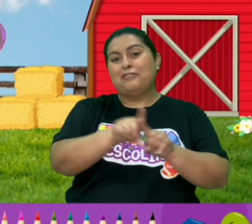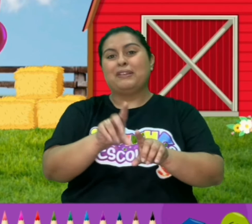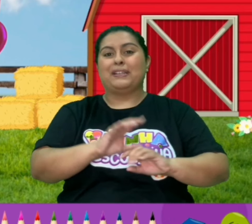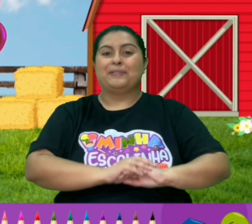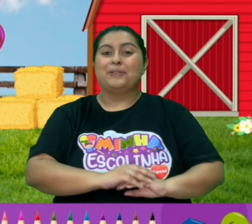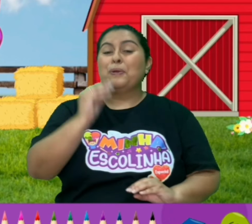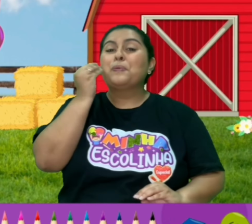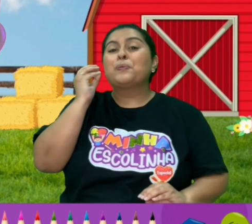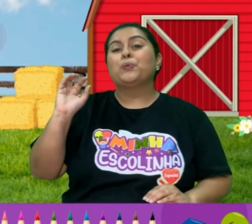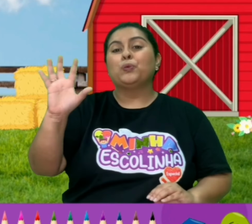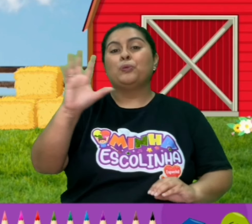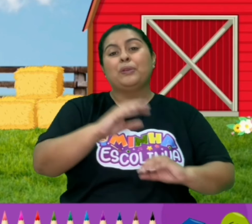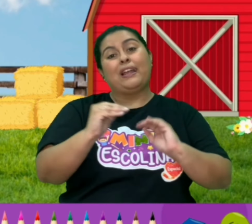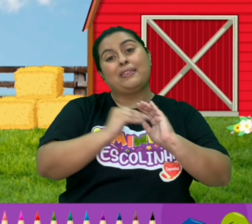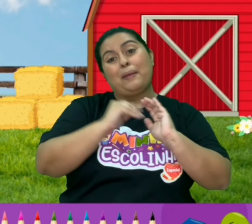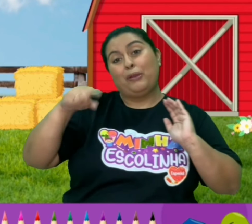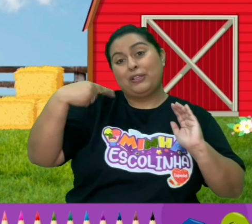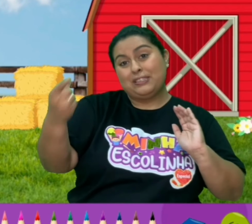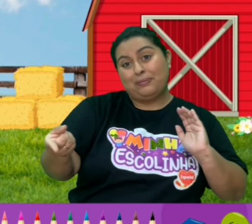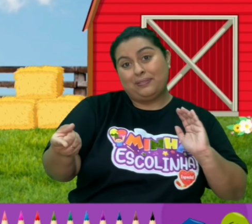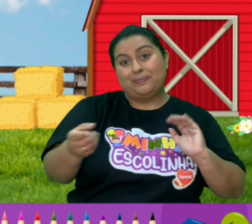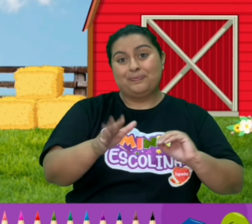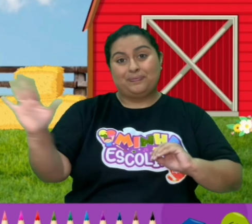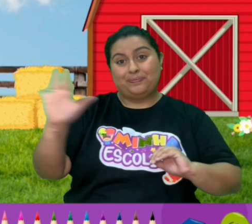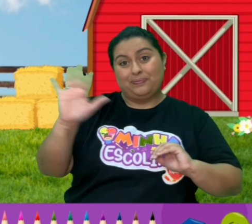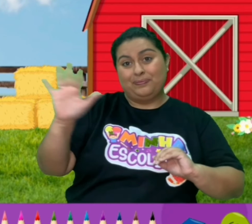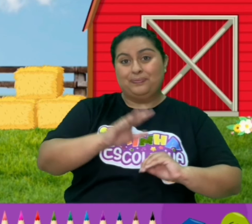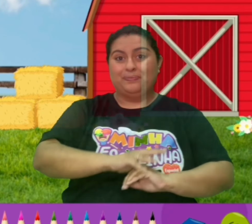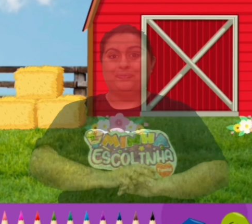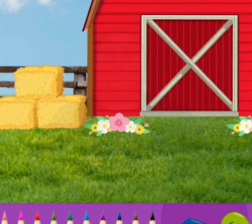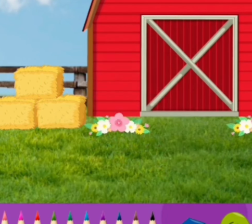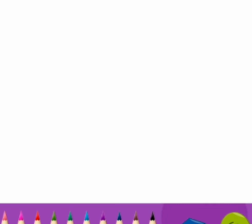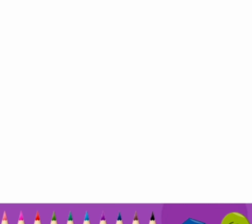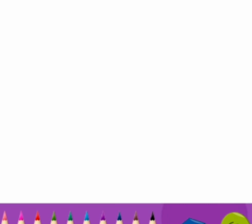Um super beijo e até a próxima. Tchau!